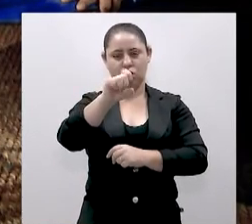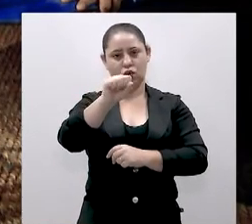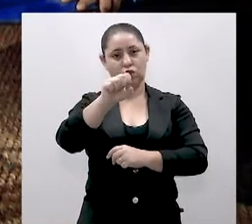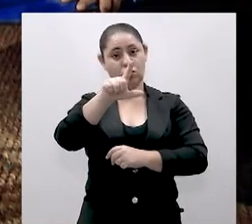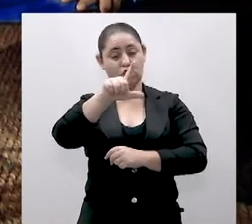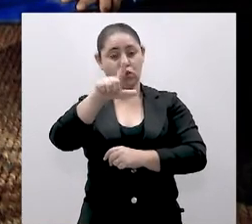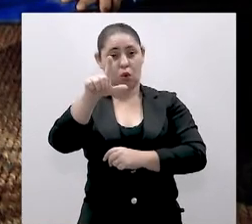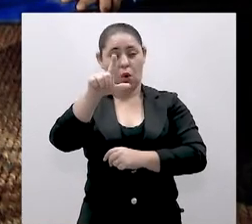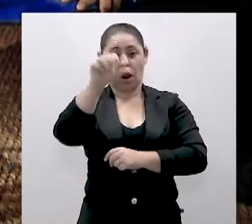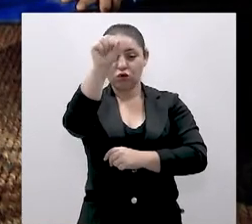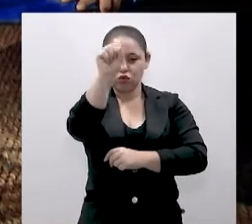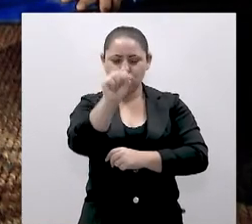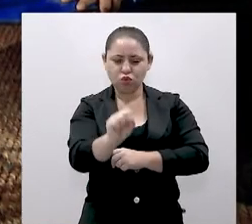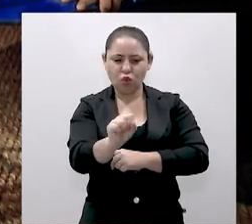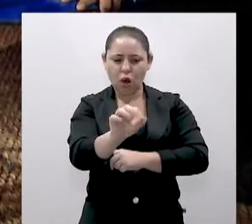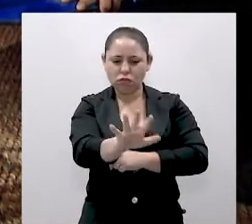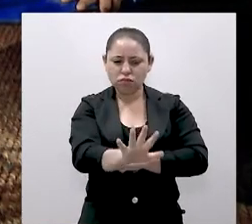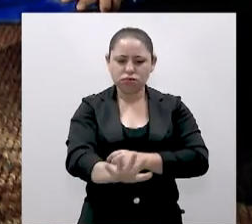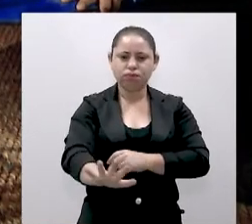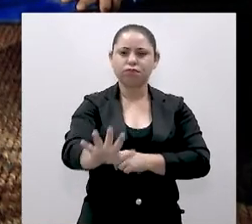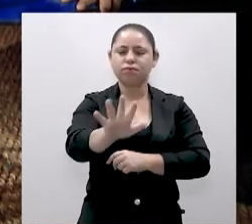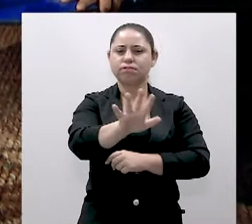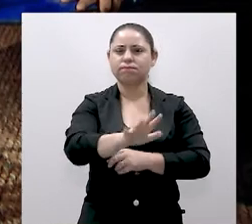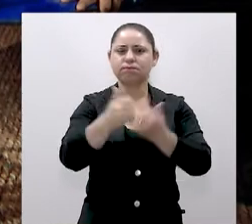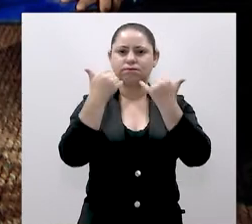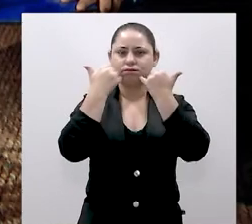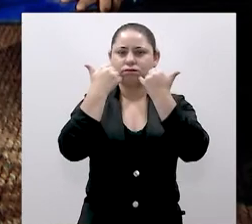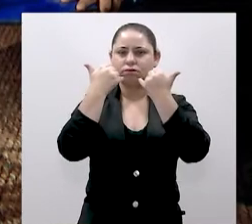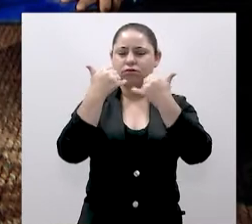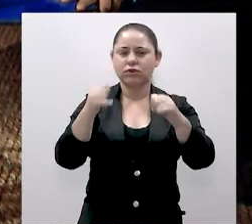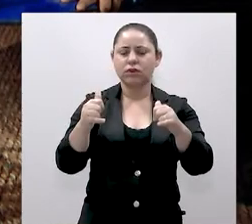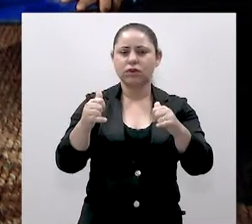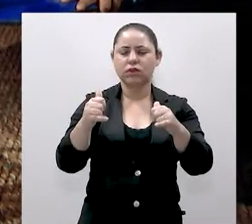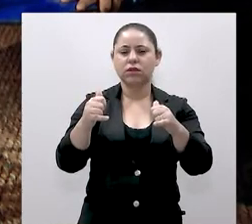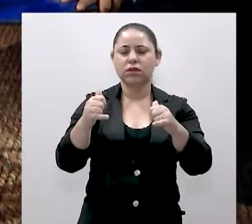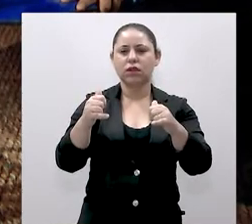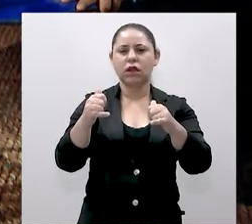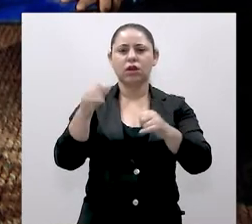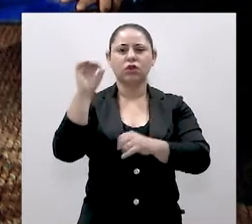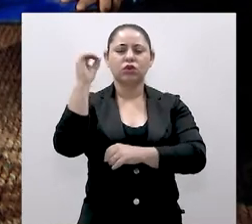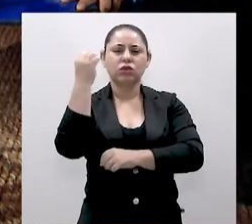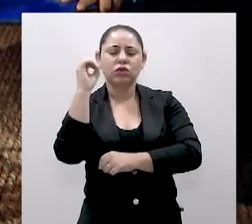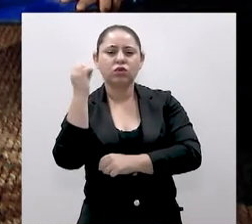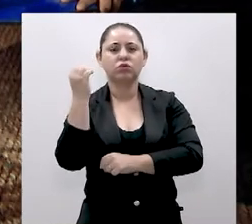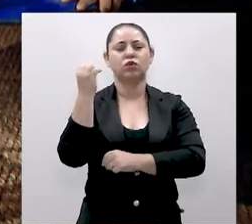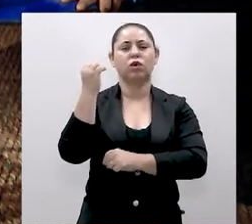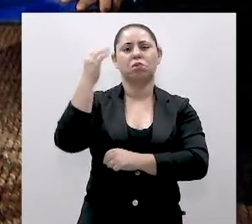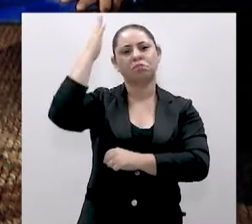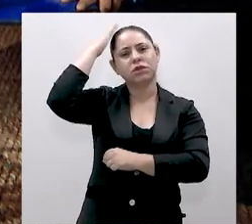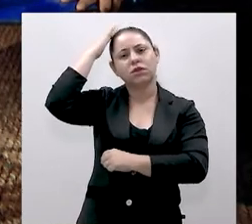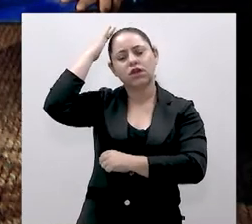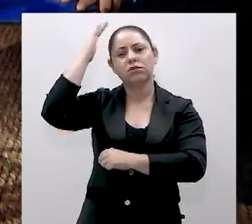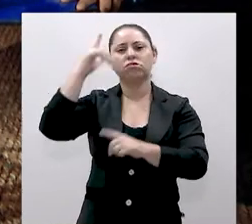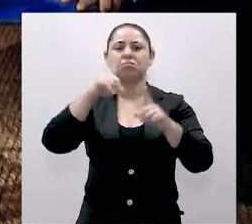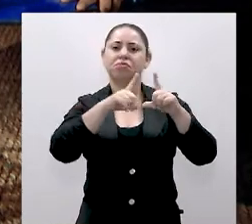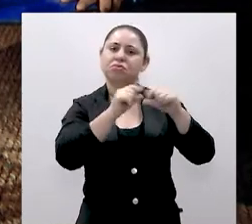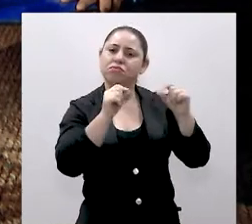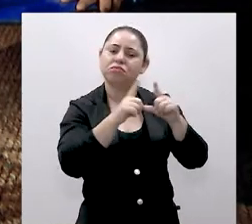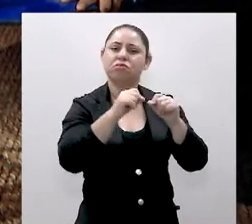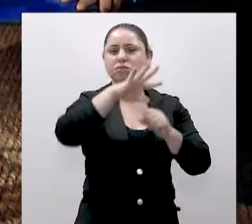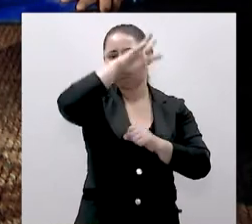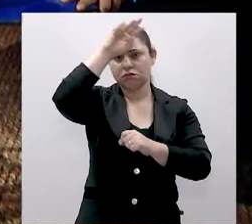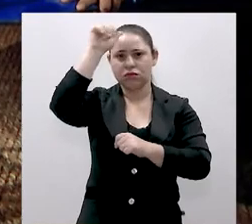centrais elétricas do Sul do Brasil que a Rio Grande do Sul Paraná Santa Catarina Mato Grosso do Sul